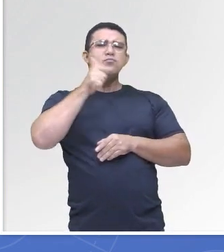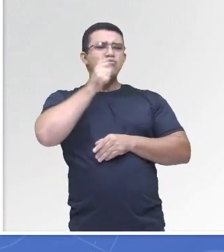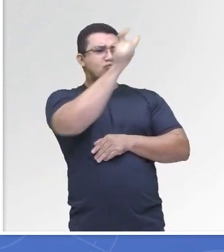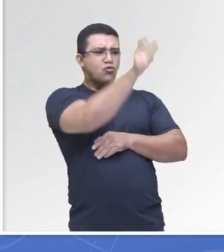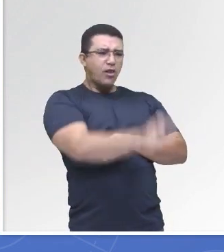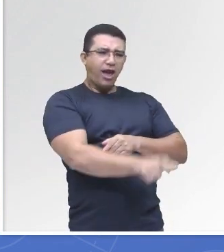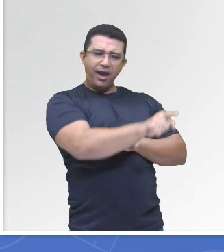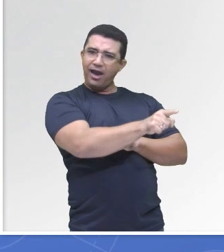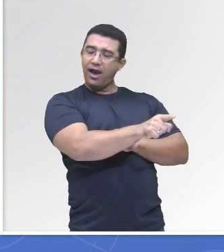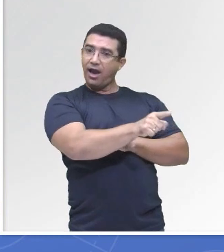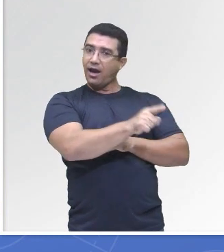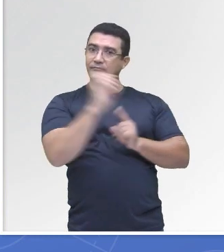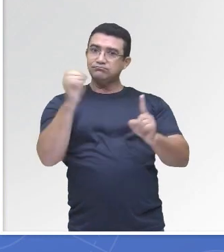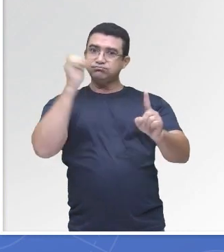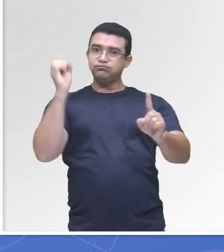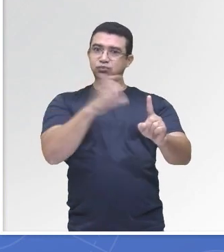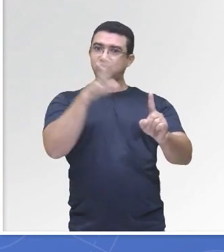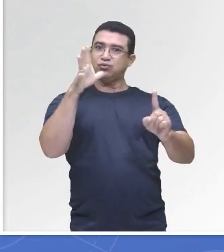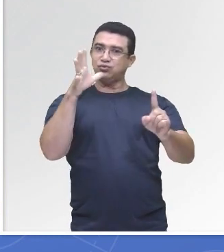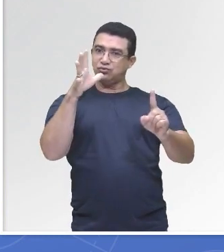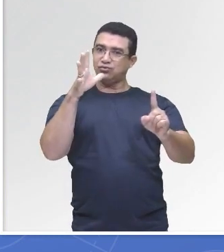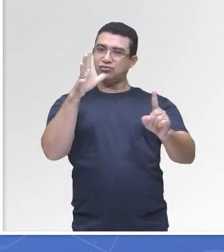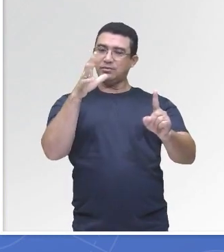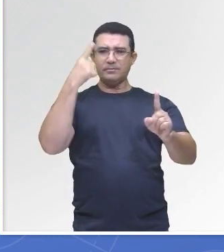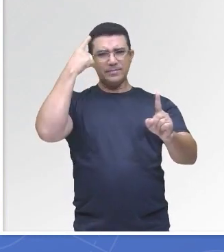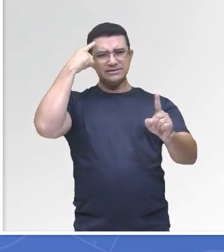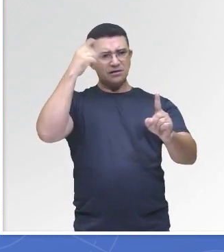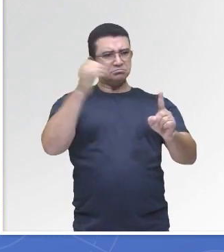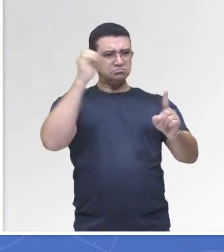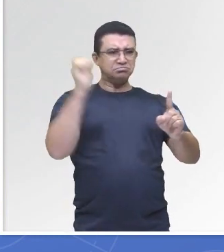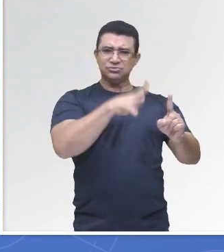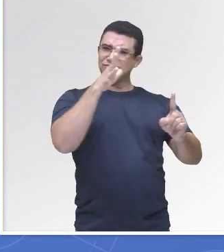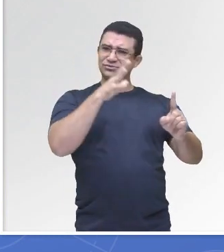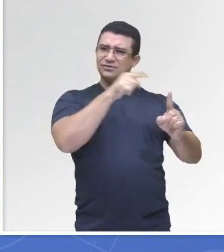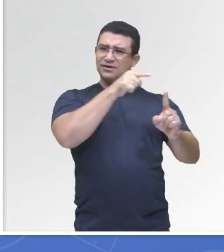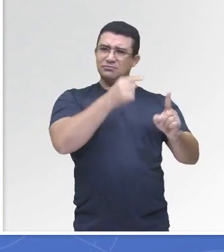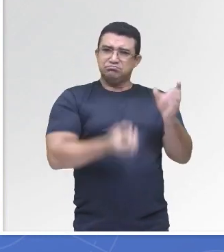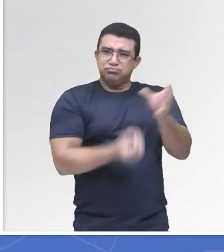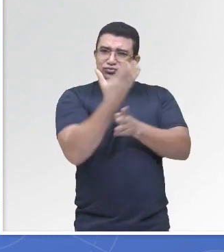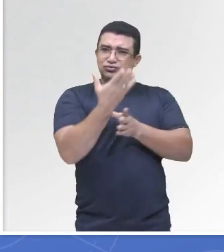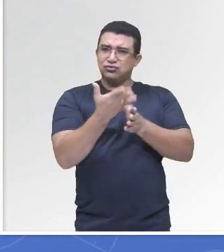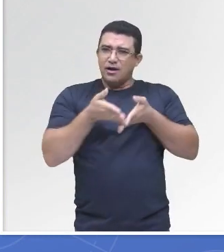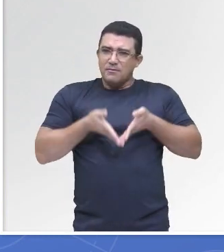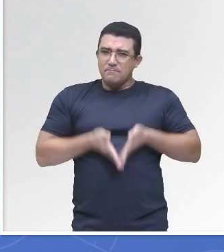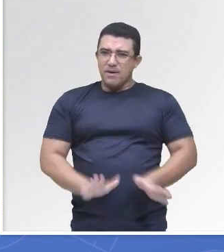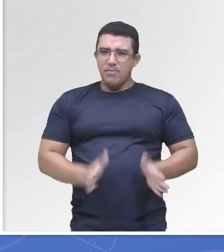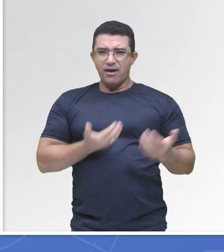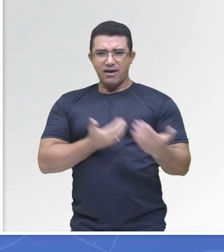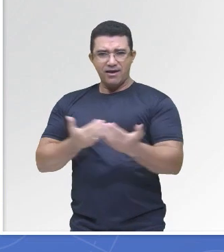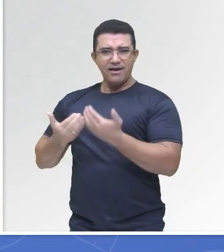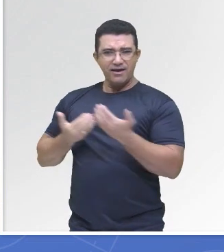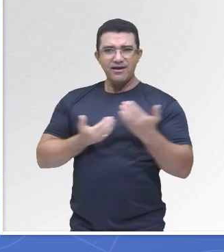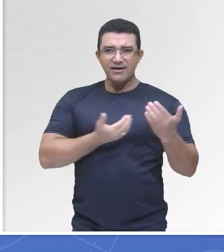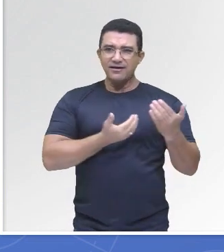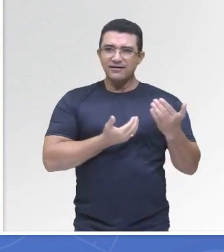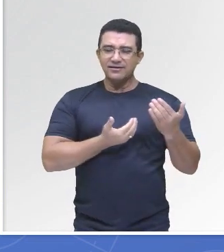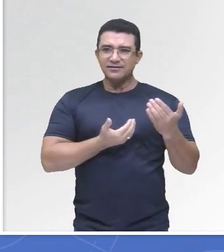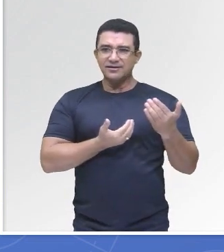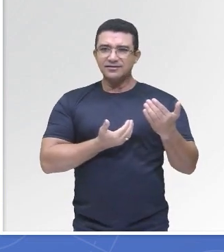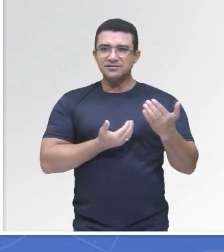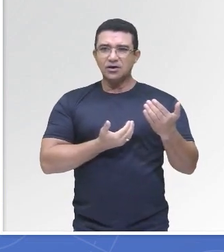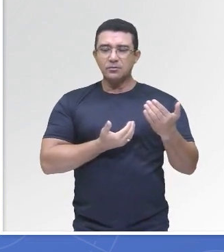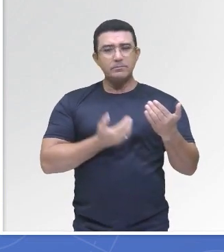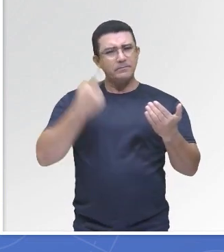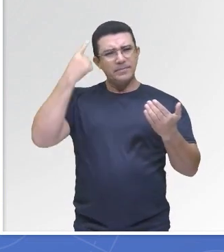ficavam grávidas, davam à luz. Por isso que você vai ver que no Paleolítico, a maioria das divindades tem a forma feminina.